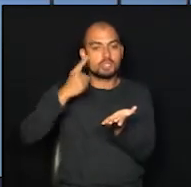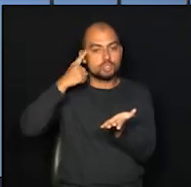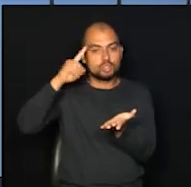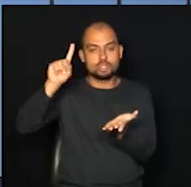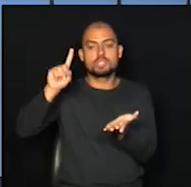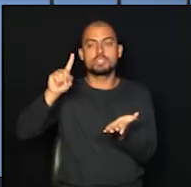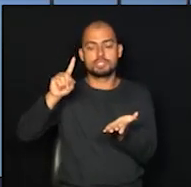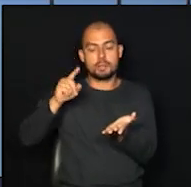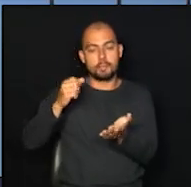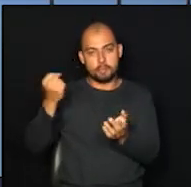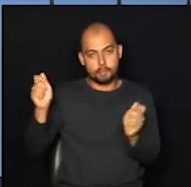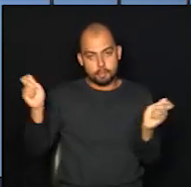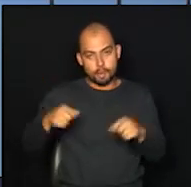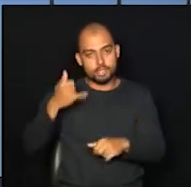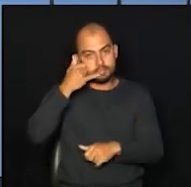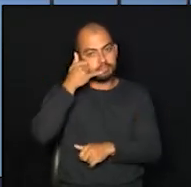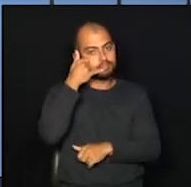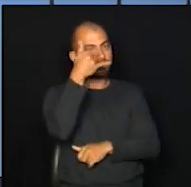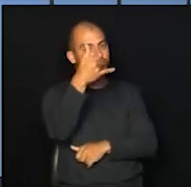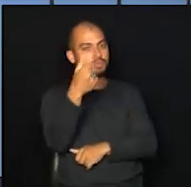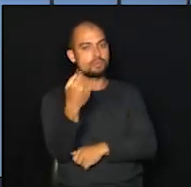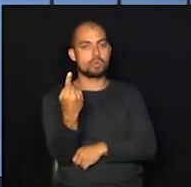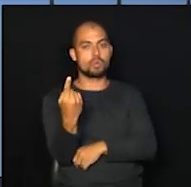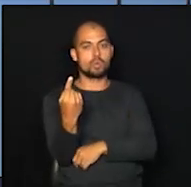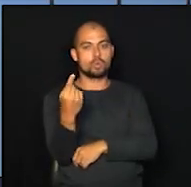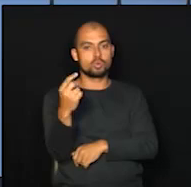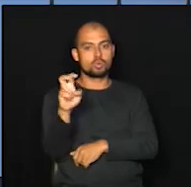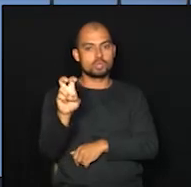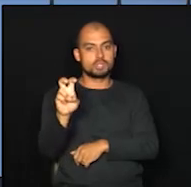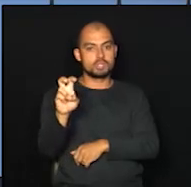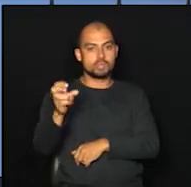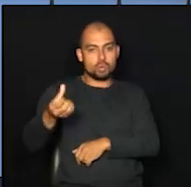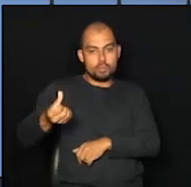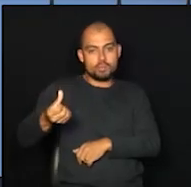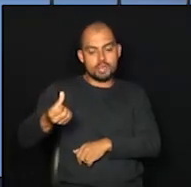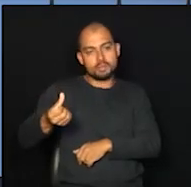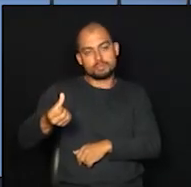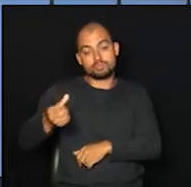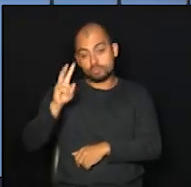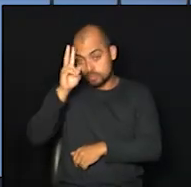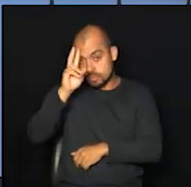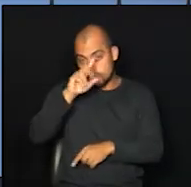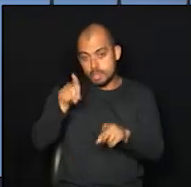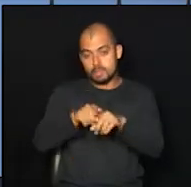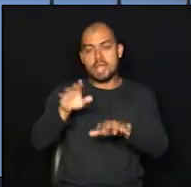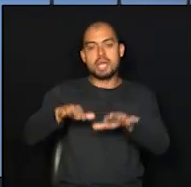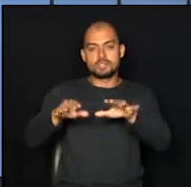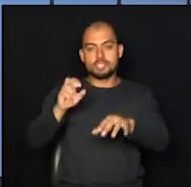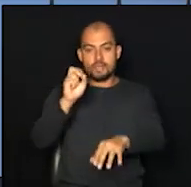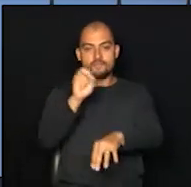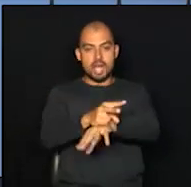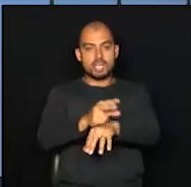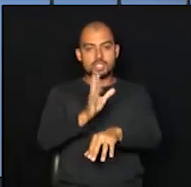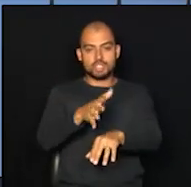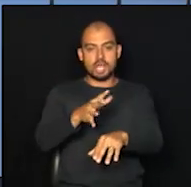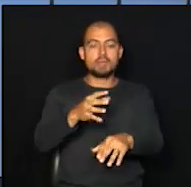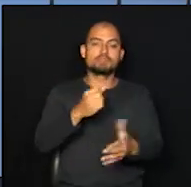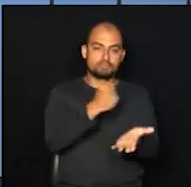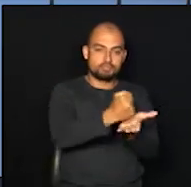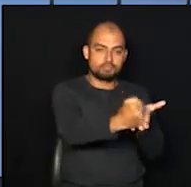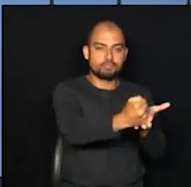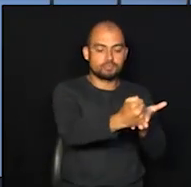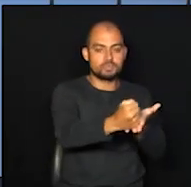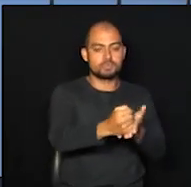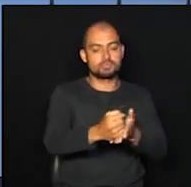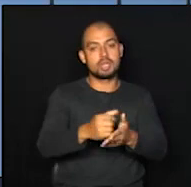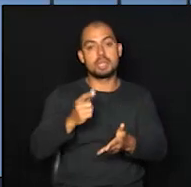156. Lembrando que quando você agenda, até esse agendamento você corre o risco de chegar lá, a vaga já está preenchida. Então entra lá e tem